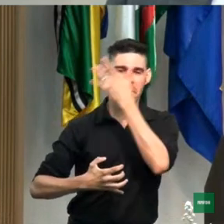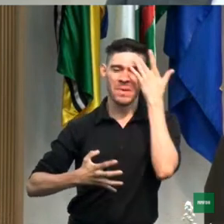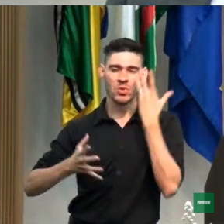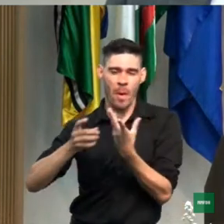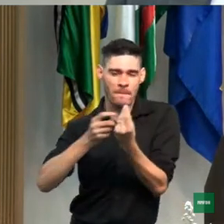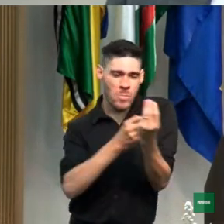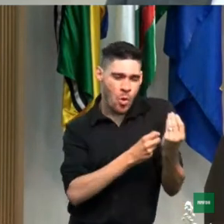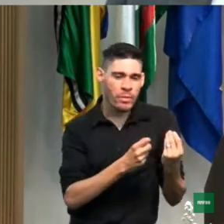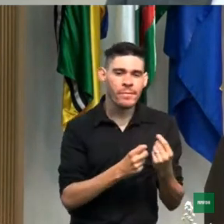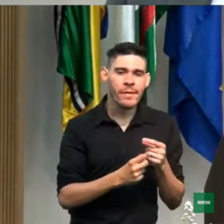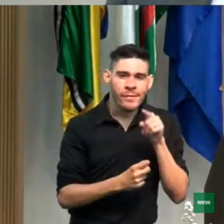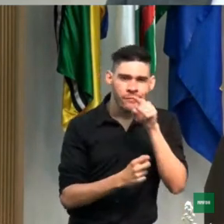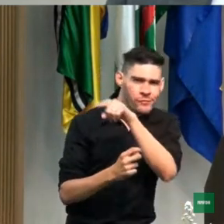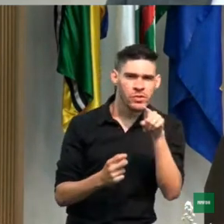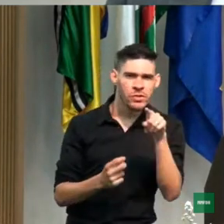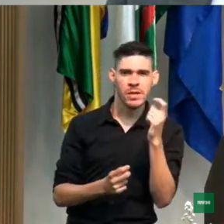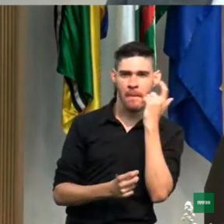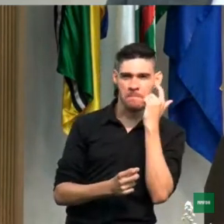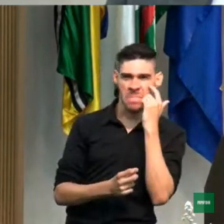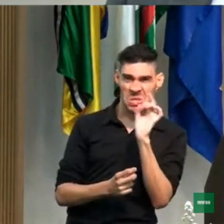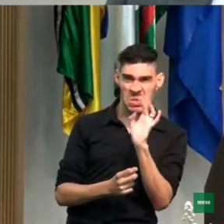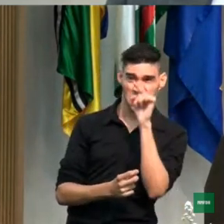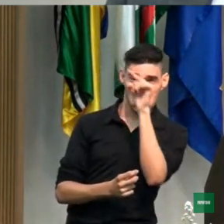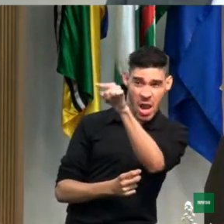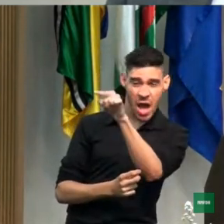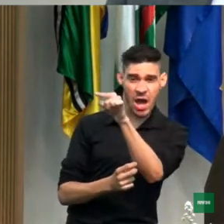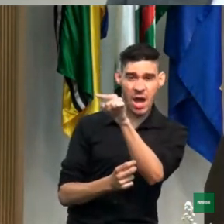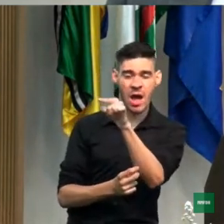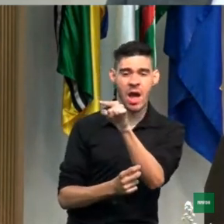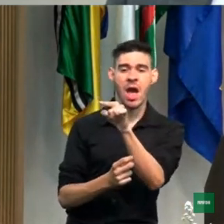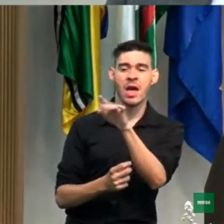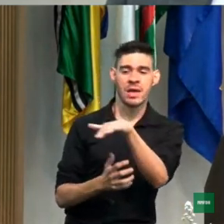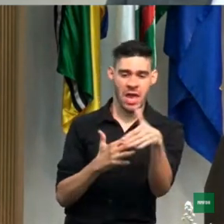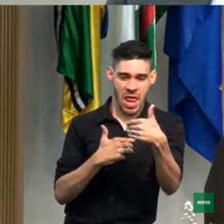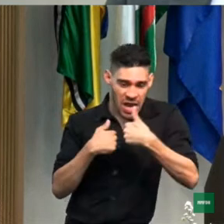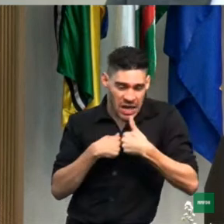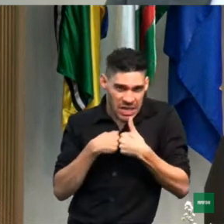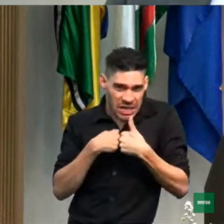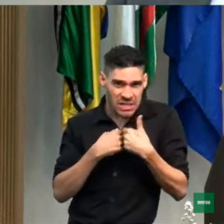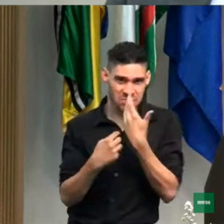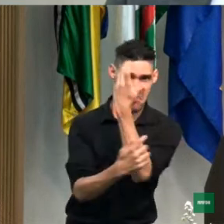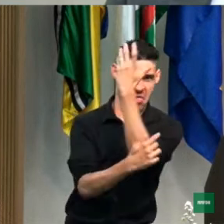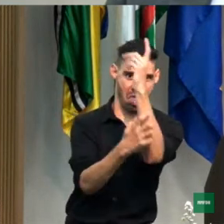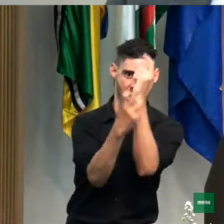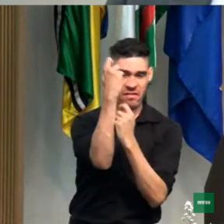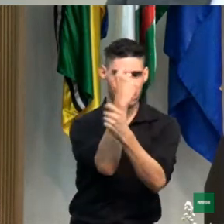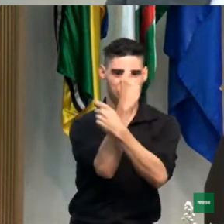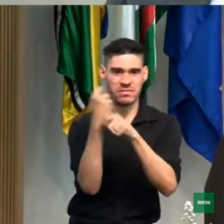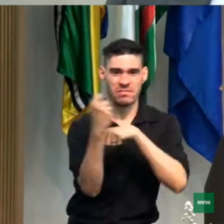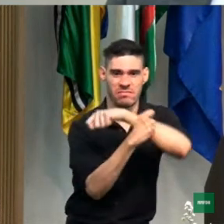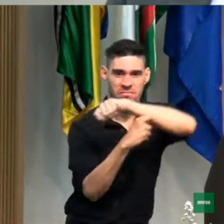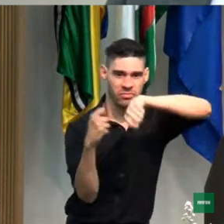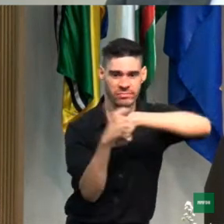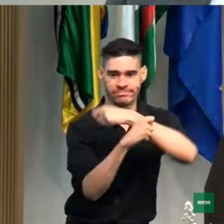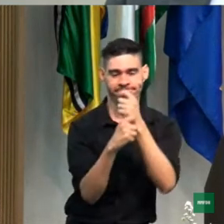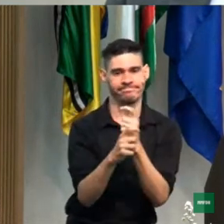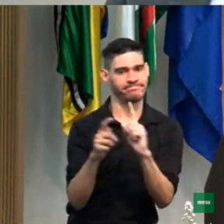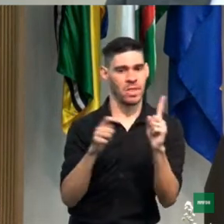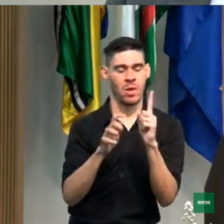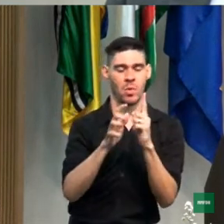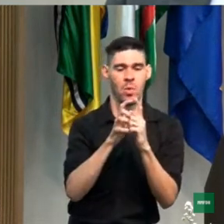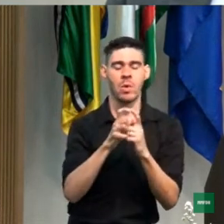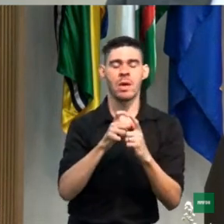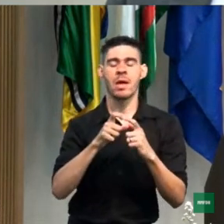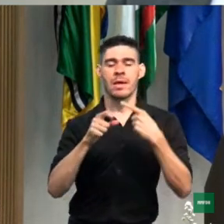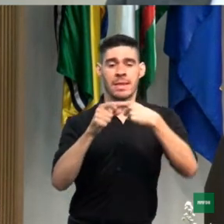lá que uma criança com autismo fica amarrada? Nos grandes centros também.